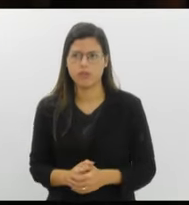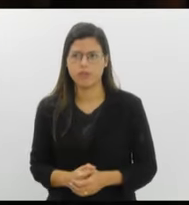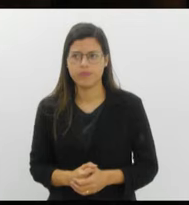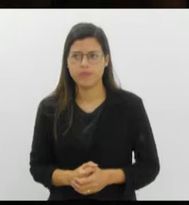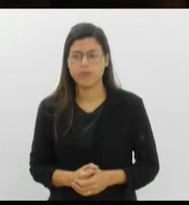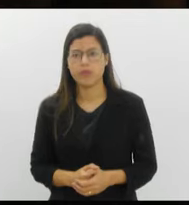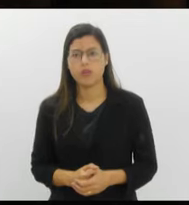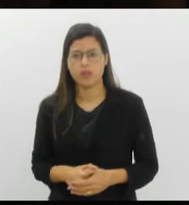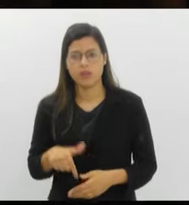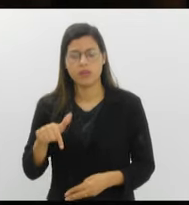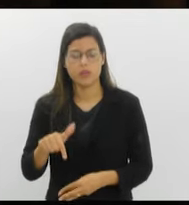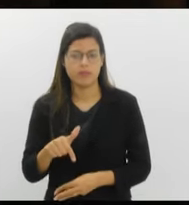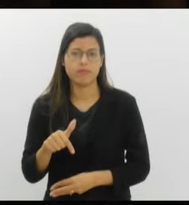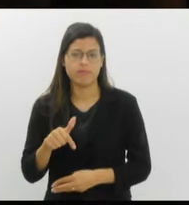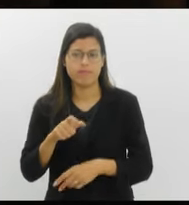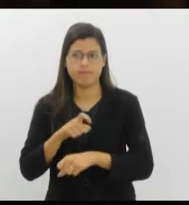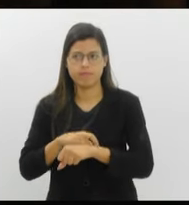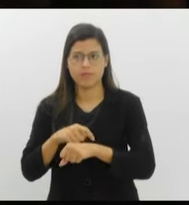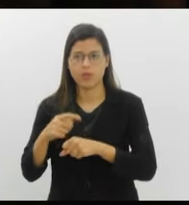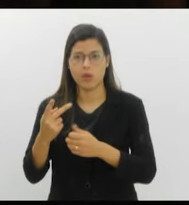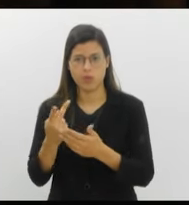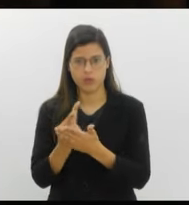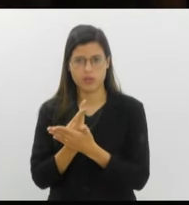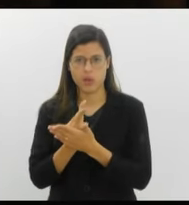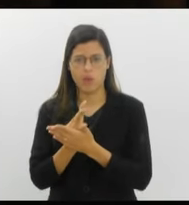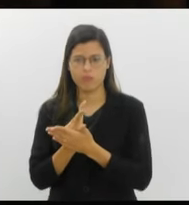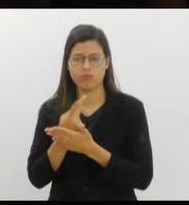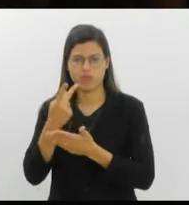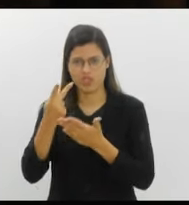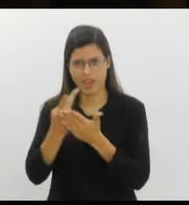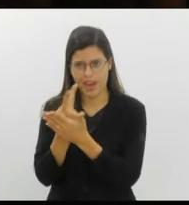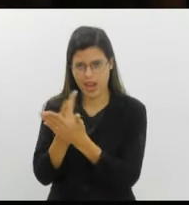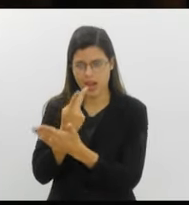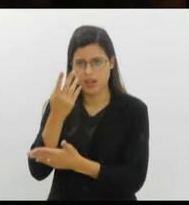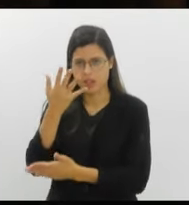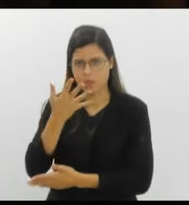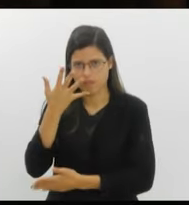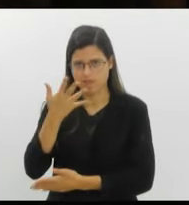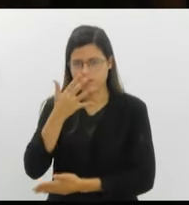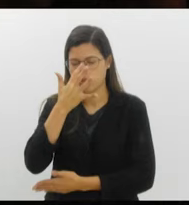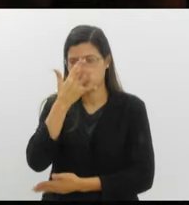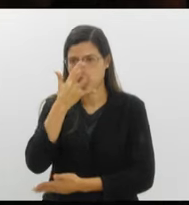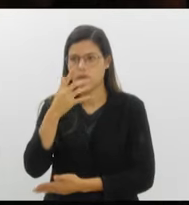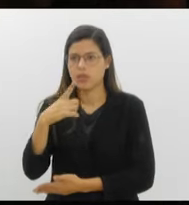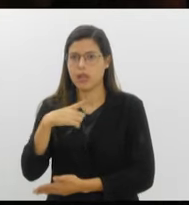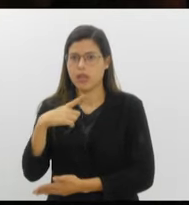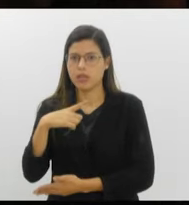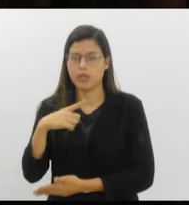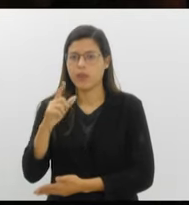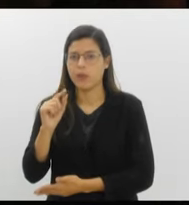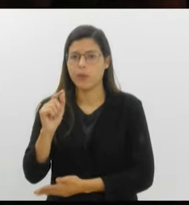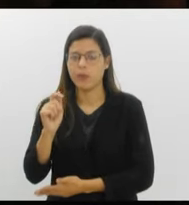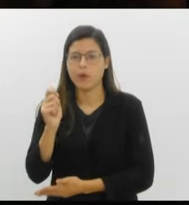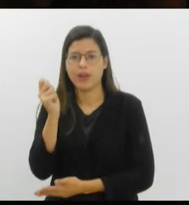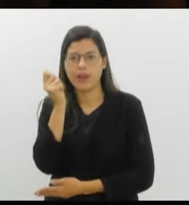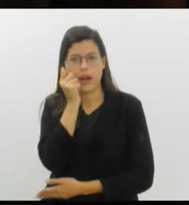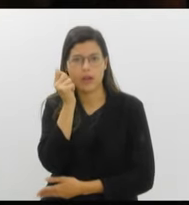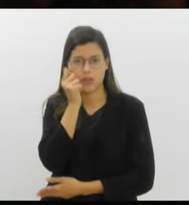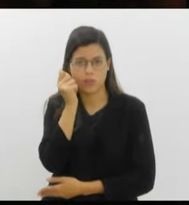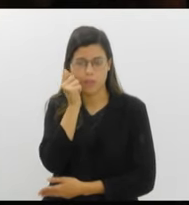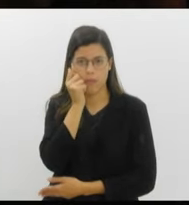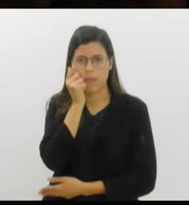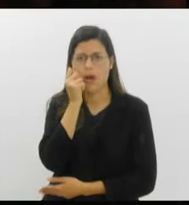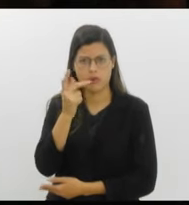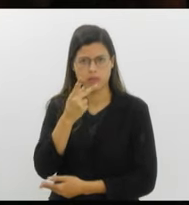embaralha nas próprias palavras, é quando ele tem a cara de pau, e aí eu me refiro ao senhor, à senhora, cidadão daqui do